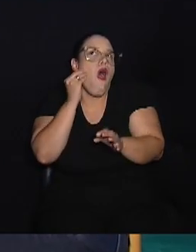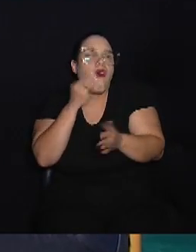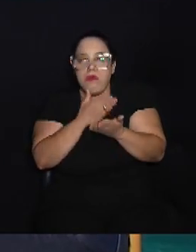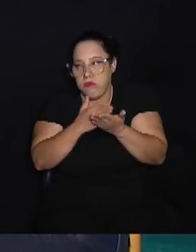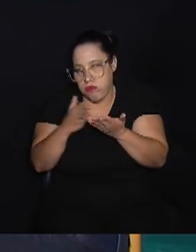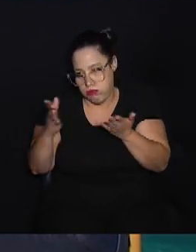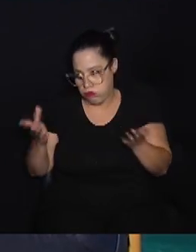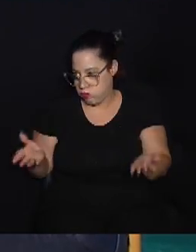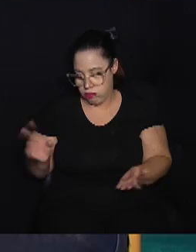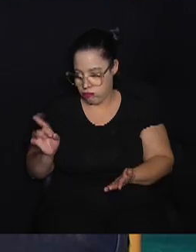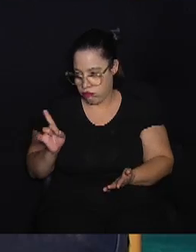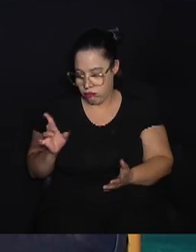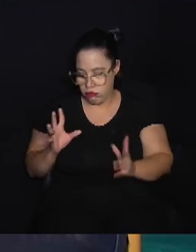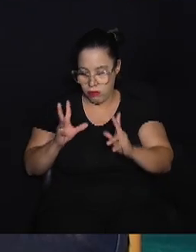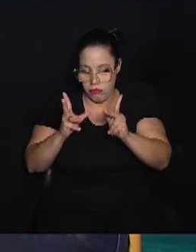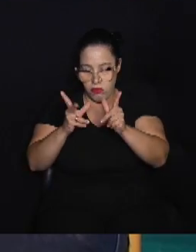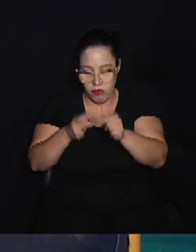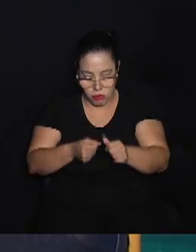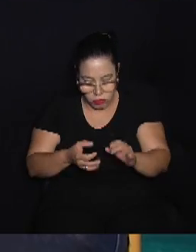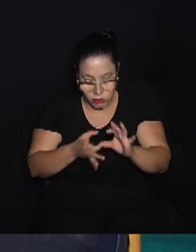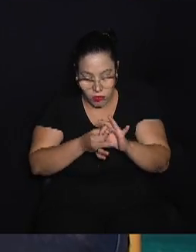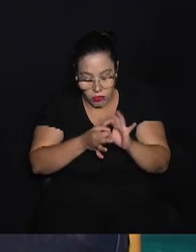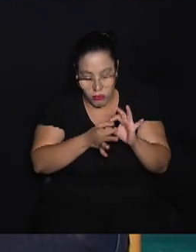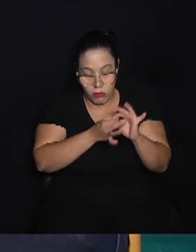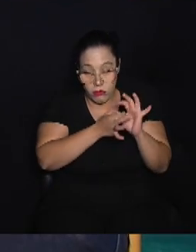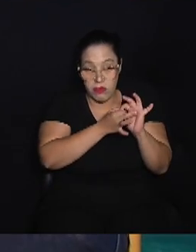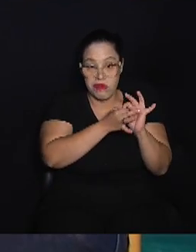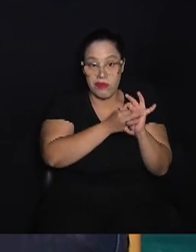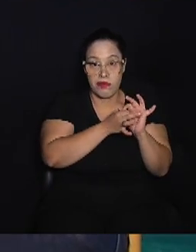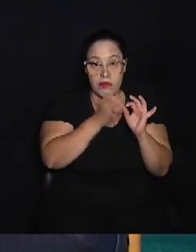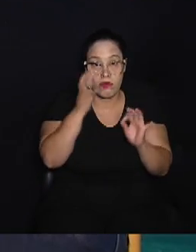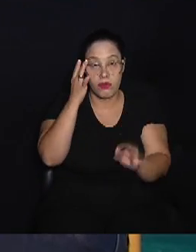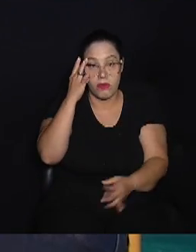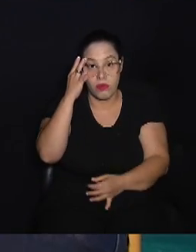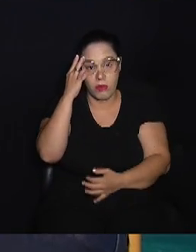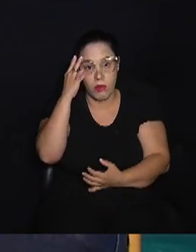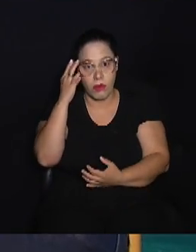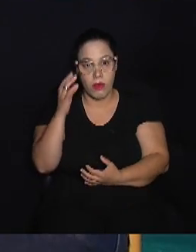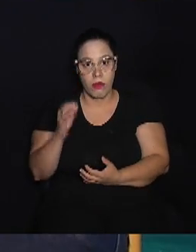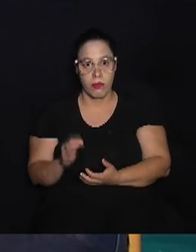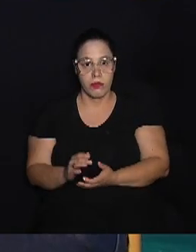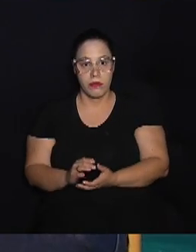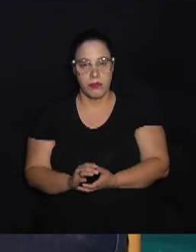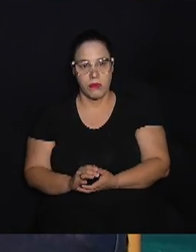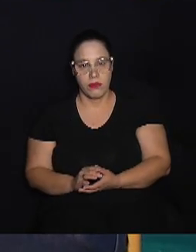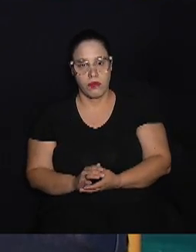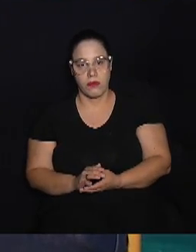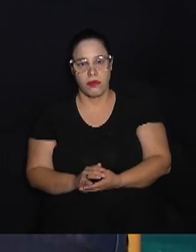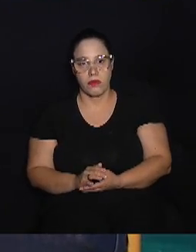Eles contracenam de uma maneira super